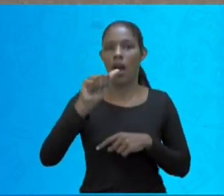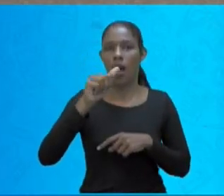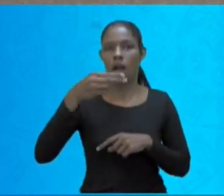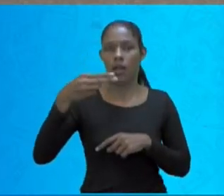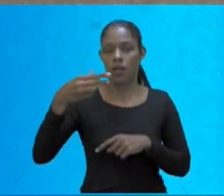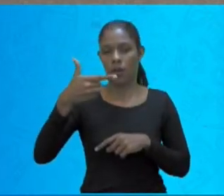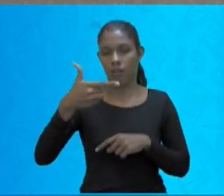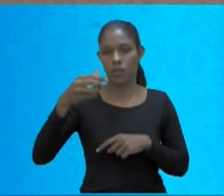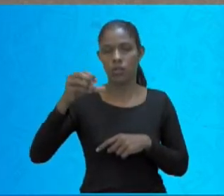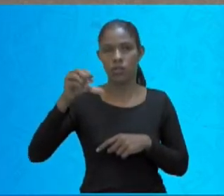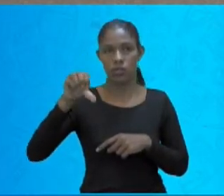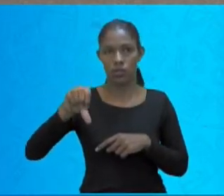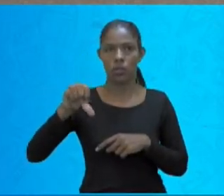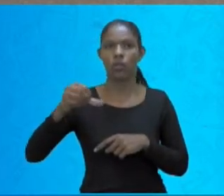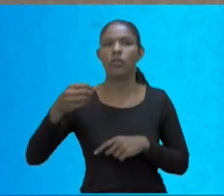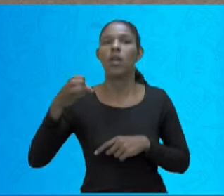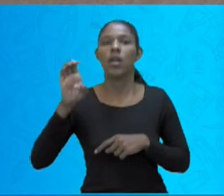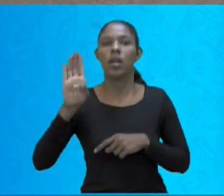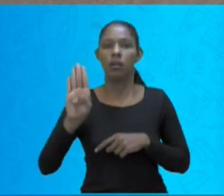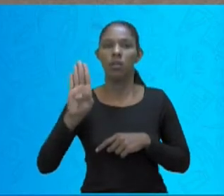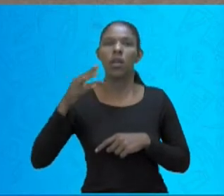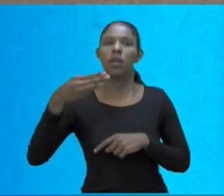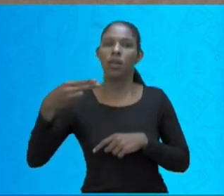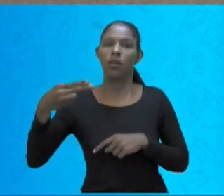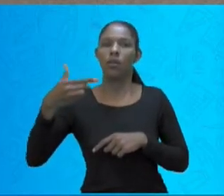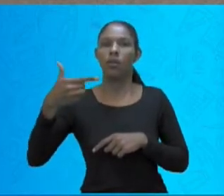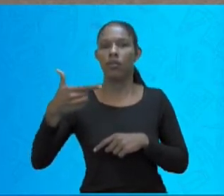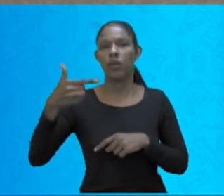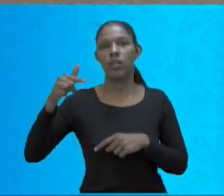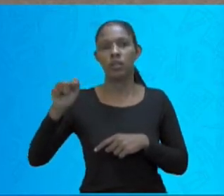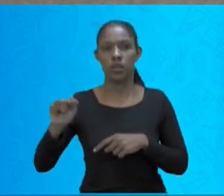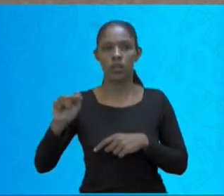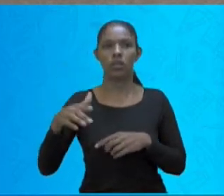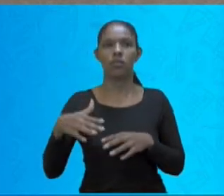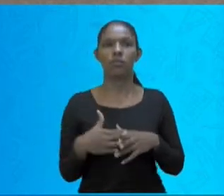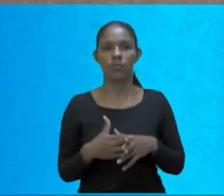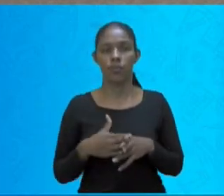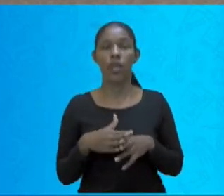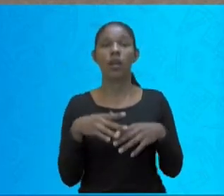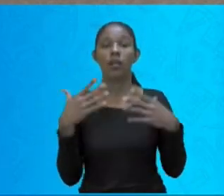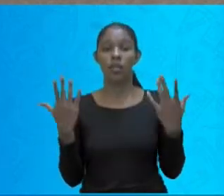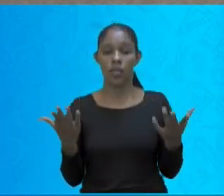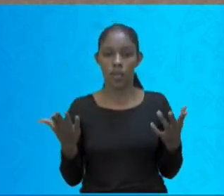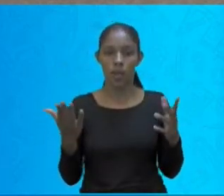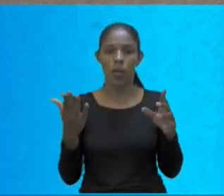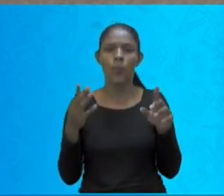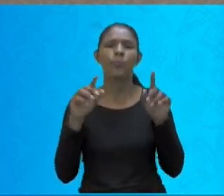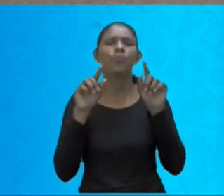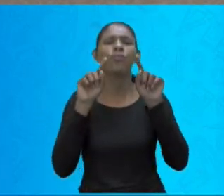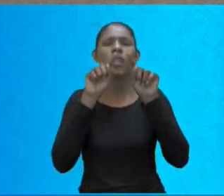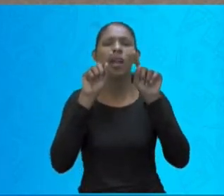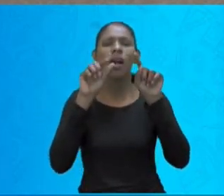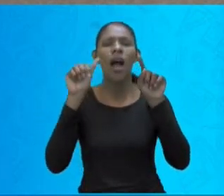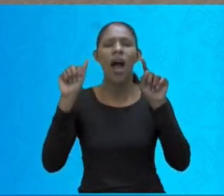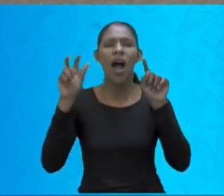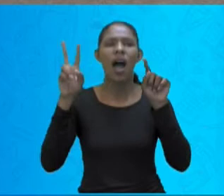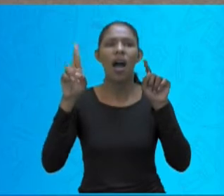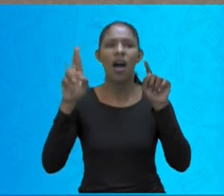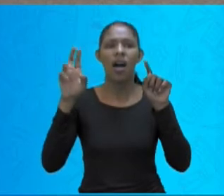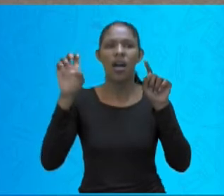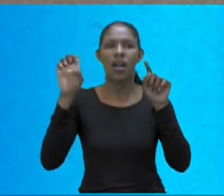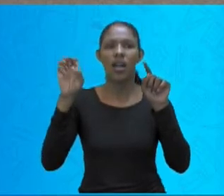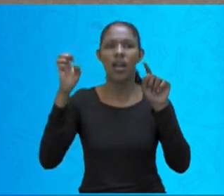estão lembrados, né? Cada risquinho deste aqui, ó, é uma aresta. Vamos ver como resolver.